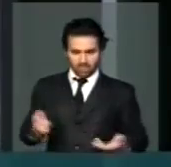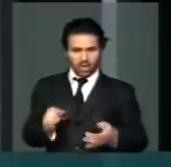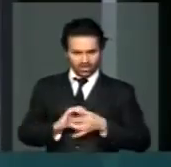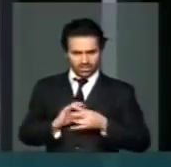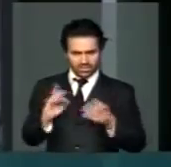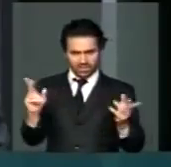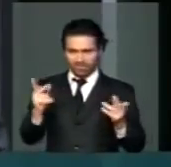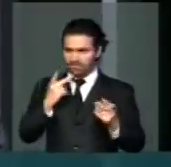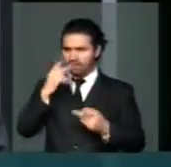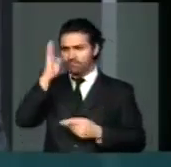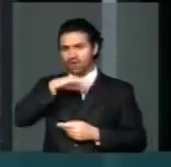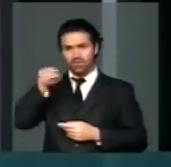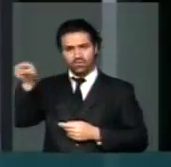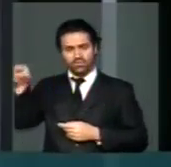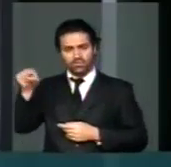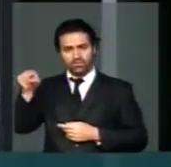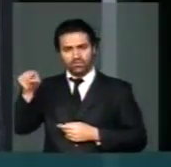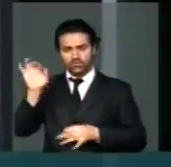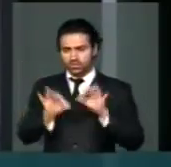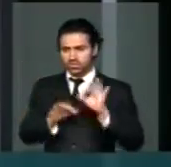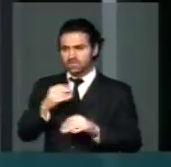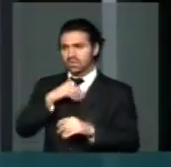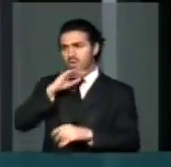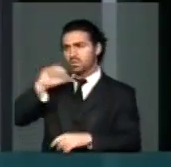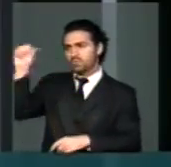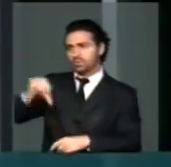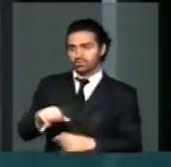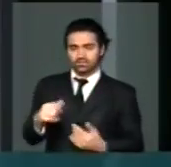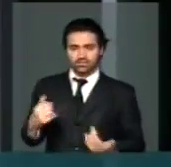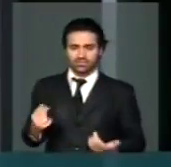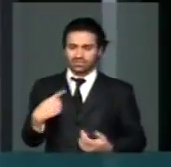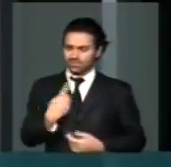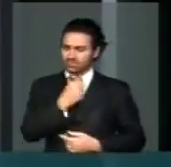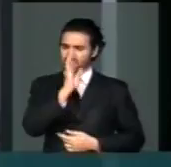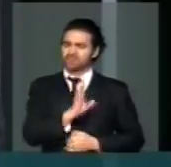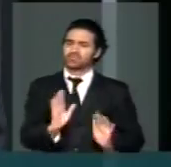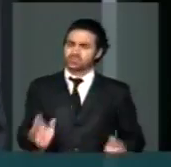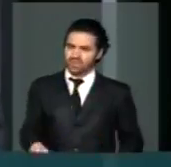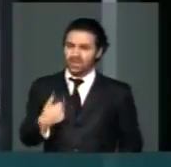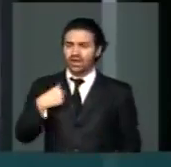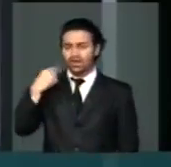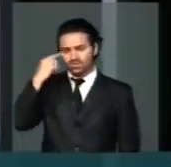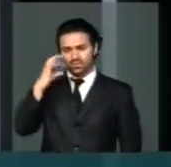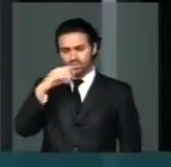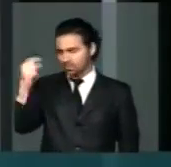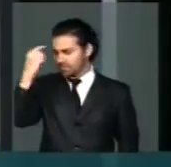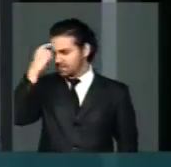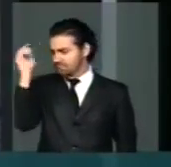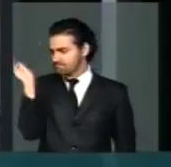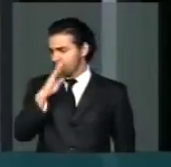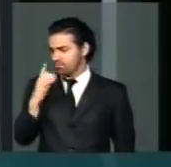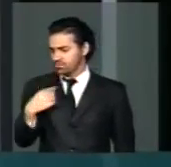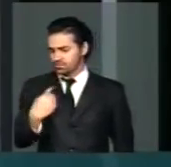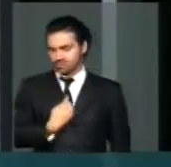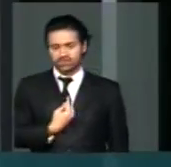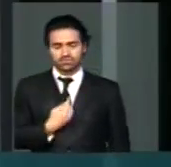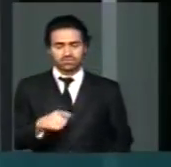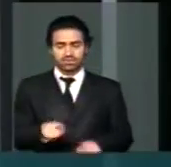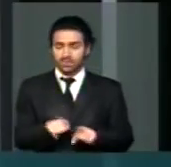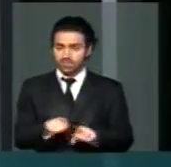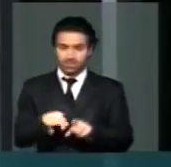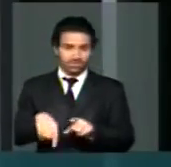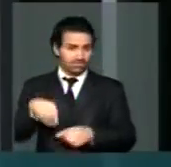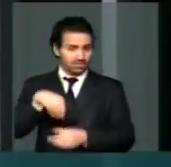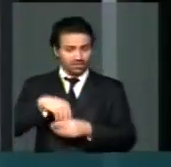querer reduzir a mais baixo ainda a moral que o nosso país está internacionalmente e também aqui dentro do nosso próprio